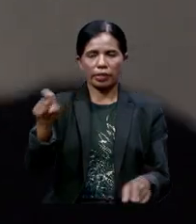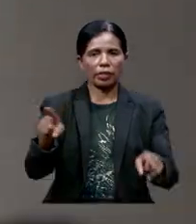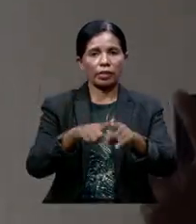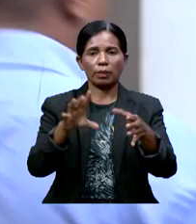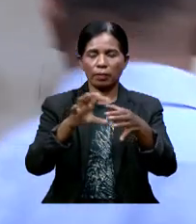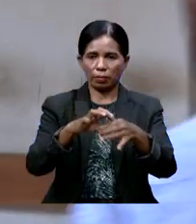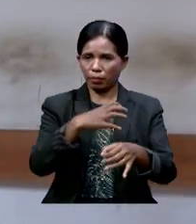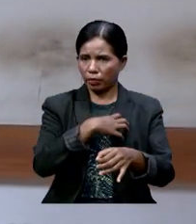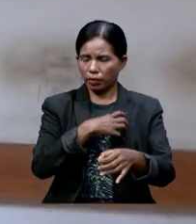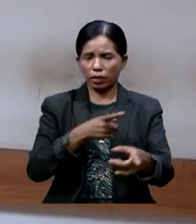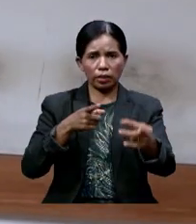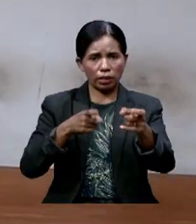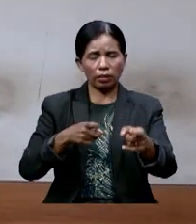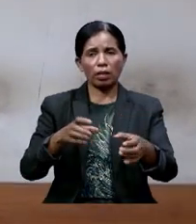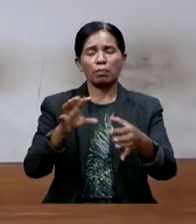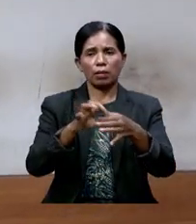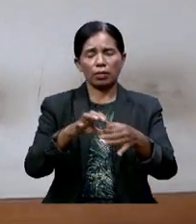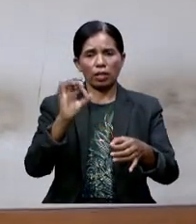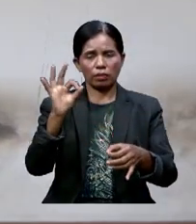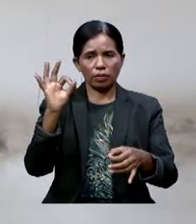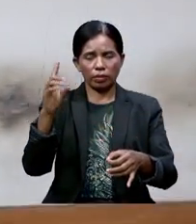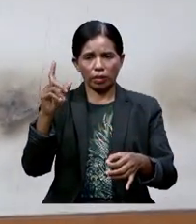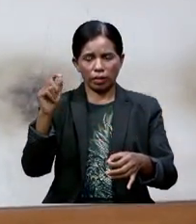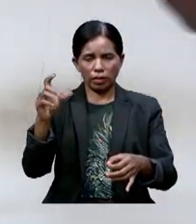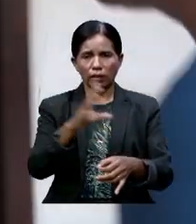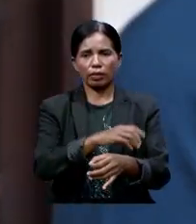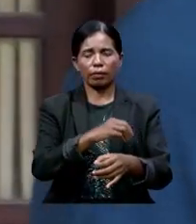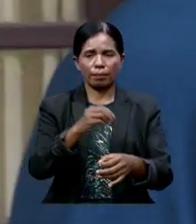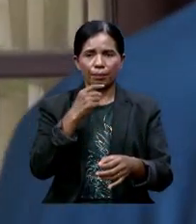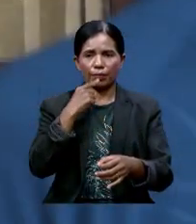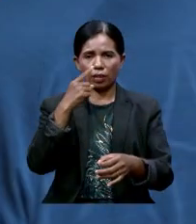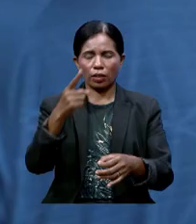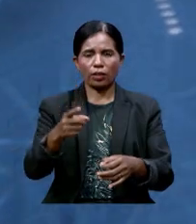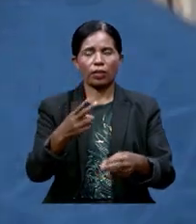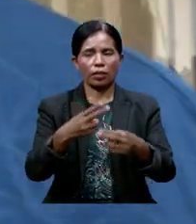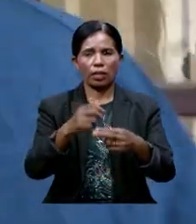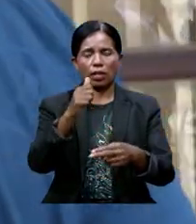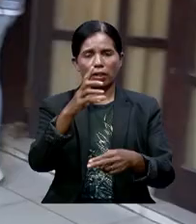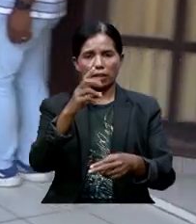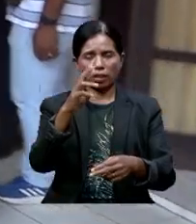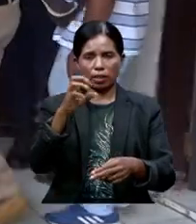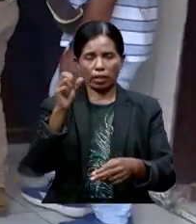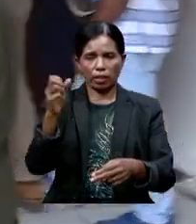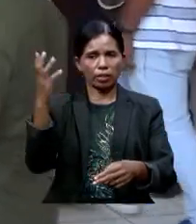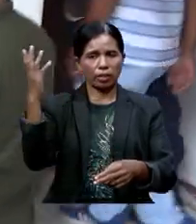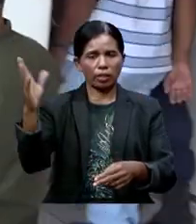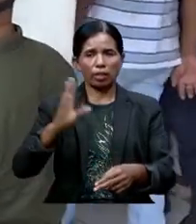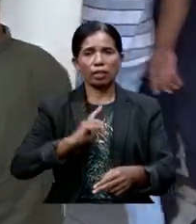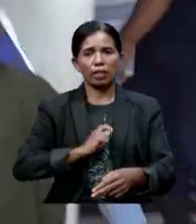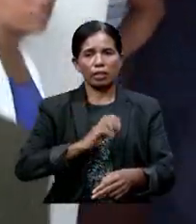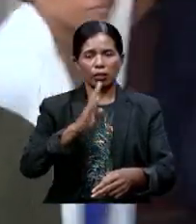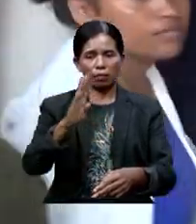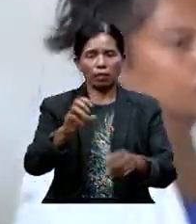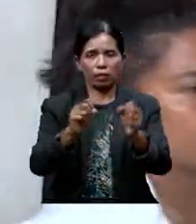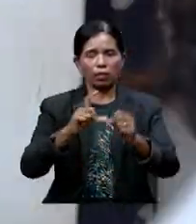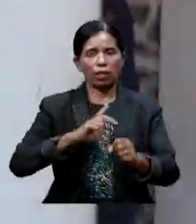Penteli Nebetiro membro FFDTL Componente Naval Corpo Fuzileiro Ho Inicial ADRS Iha Area Likintai Suku